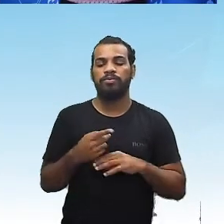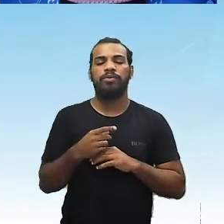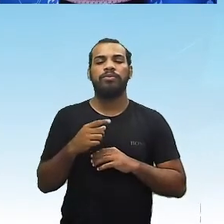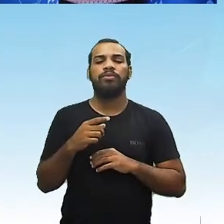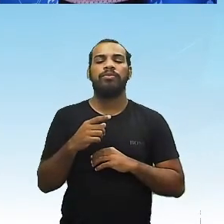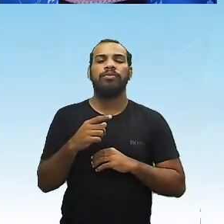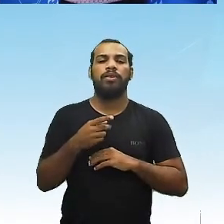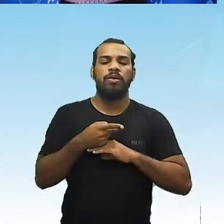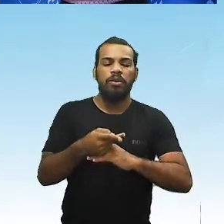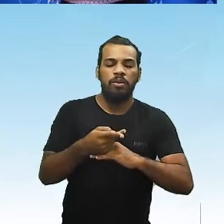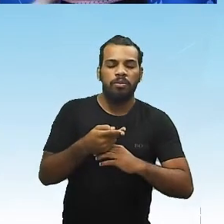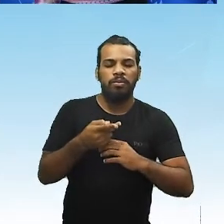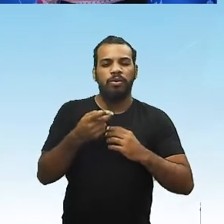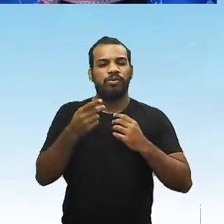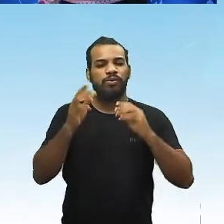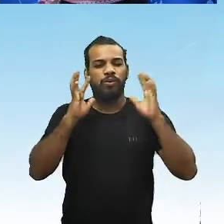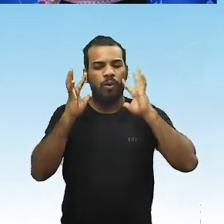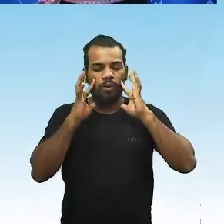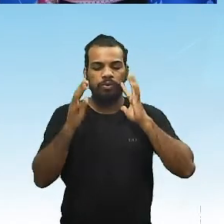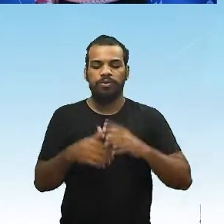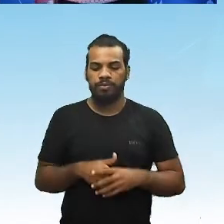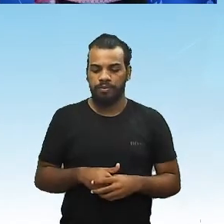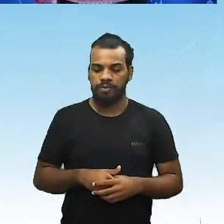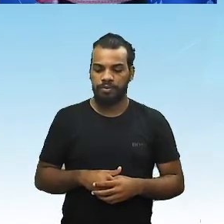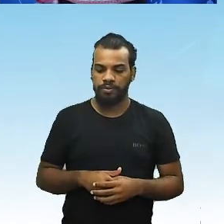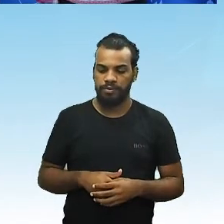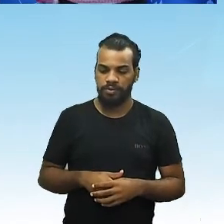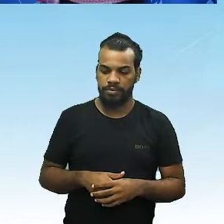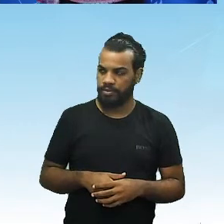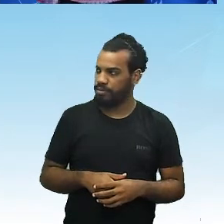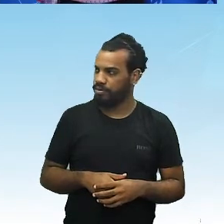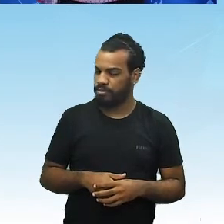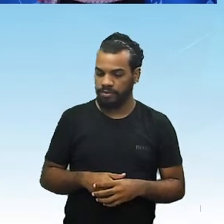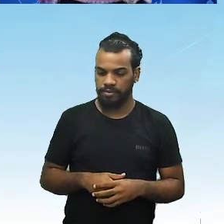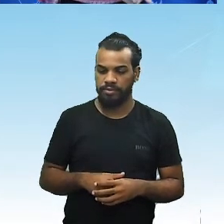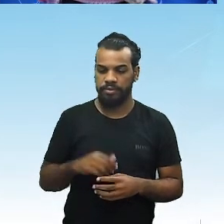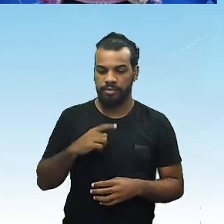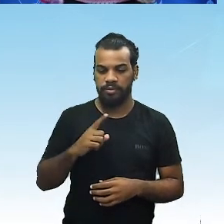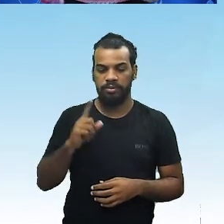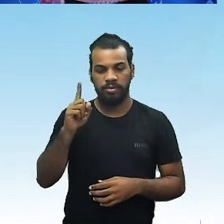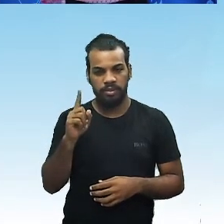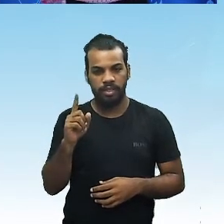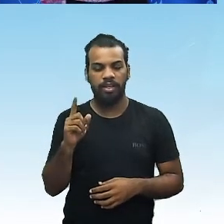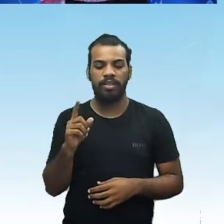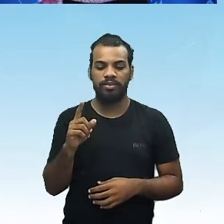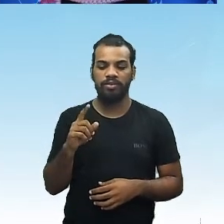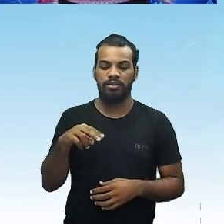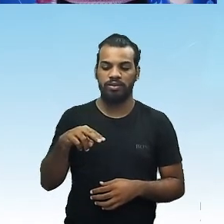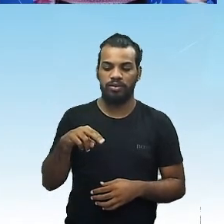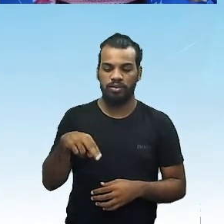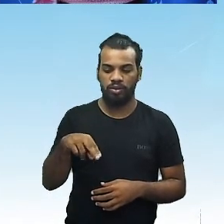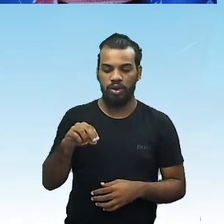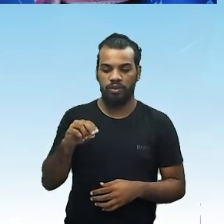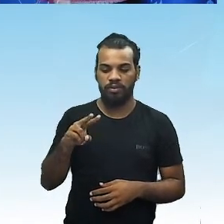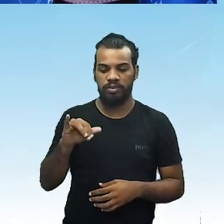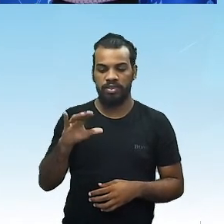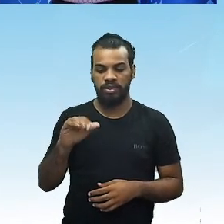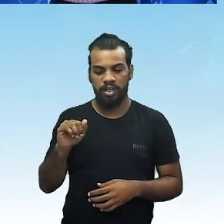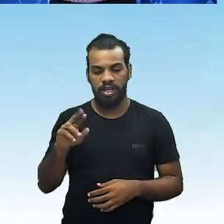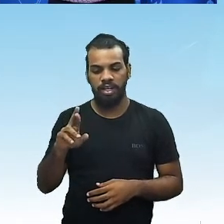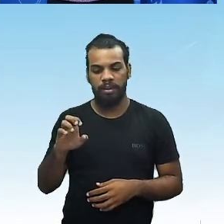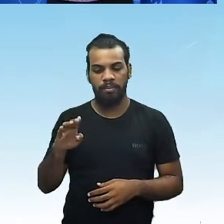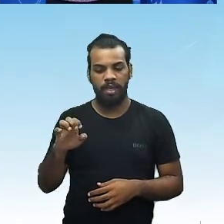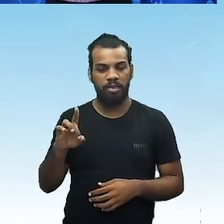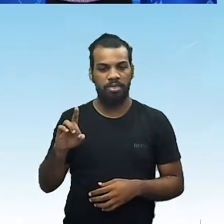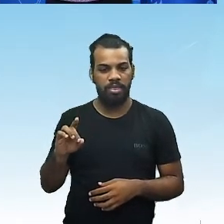no inglês é Gypsy, de 62. Tivemos também A Noviça Rebelde, que é um grande nome, né, que ainda